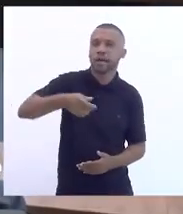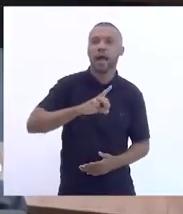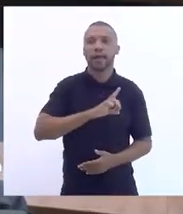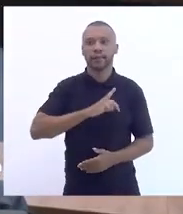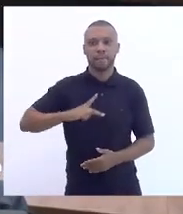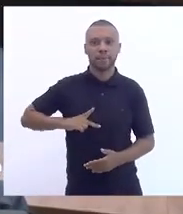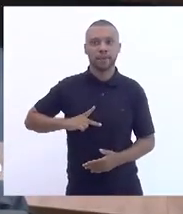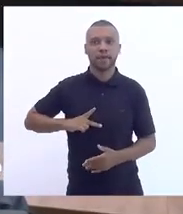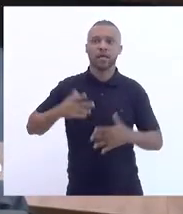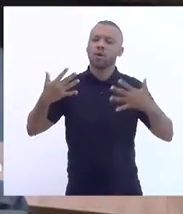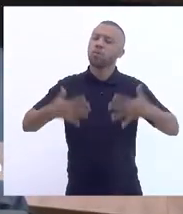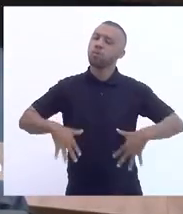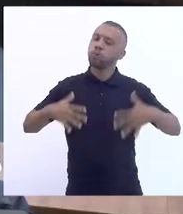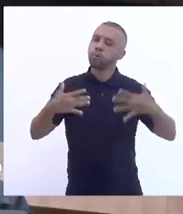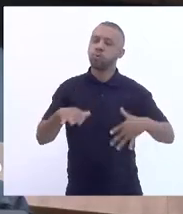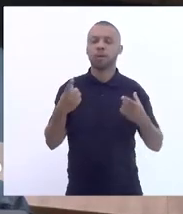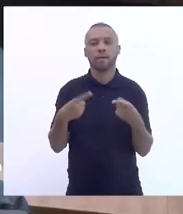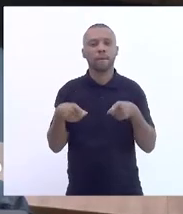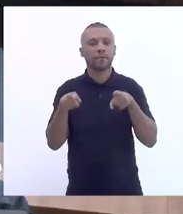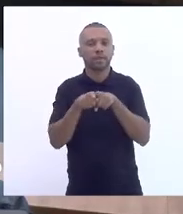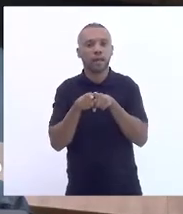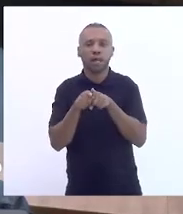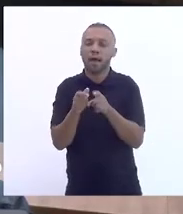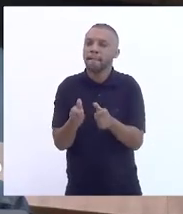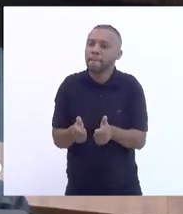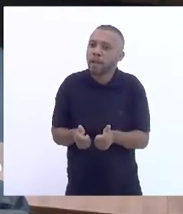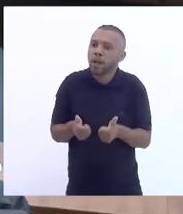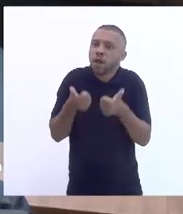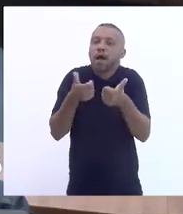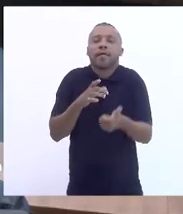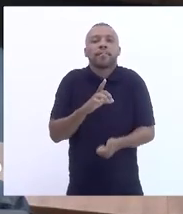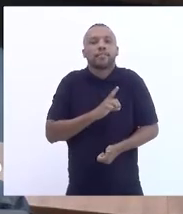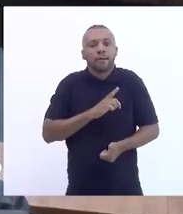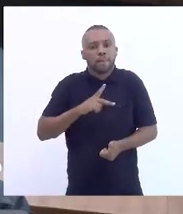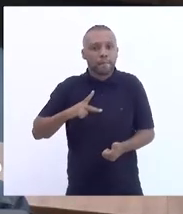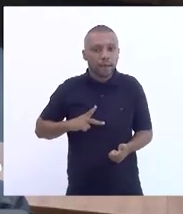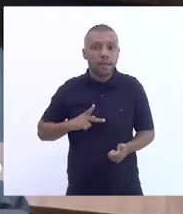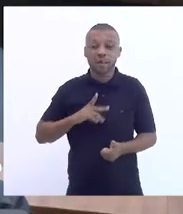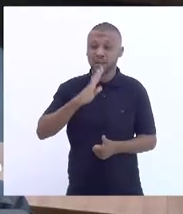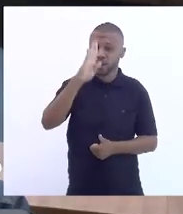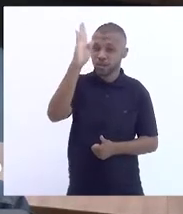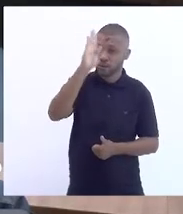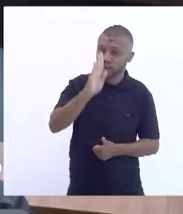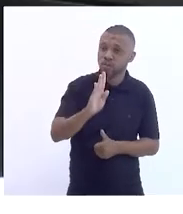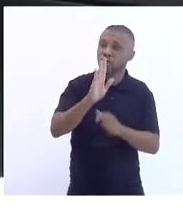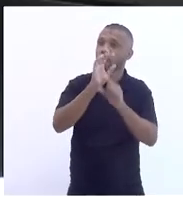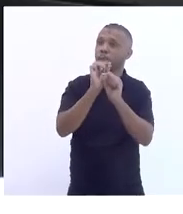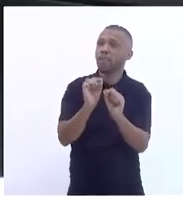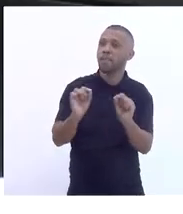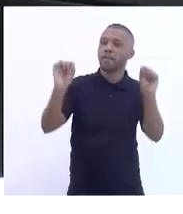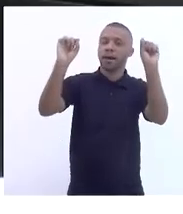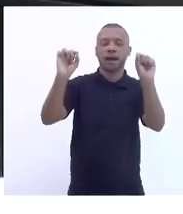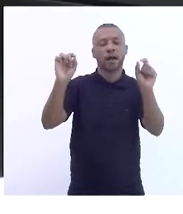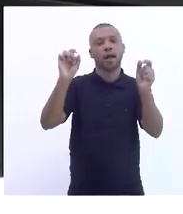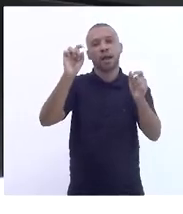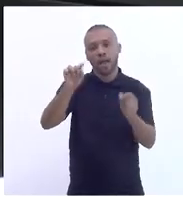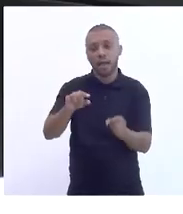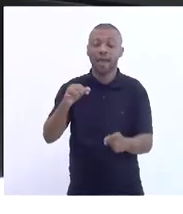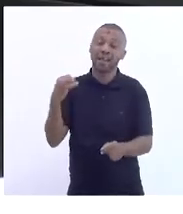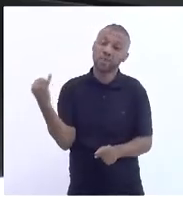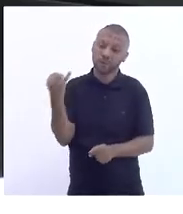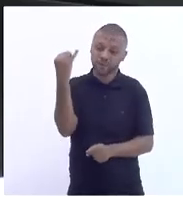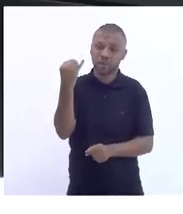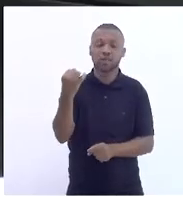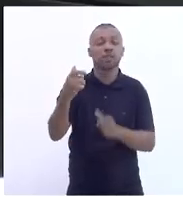grandes aliadas e a melhor defensoria do Brasil sem dúvida é a no estado do Rio de